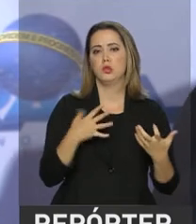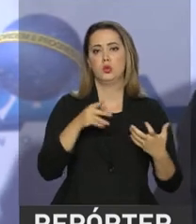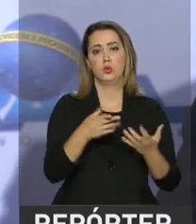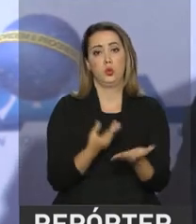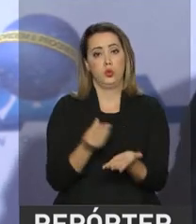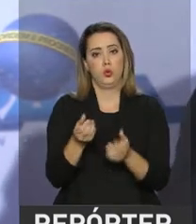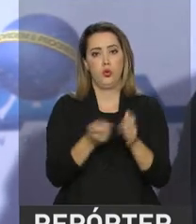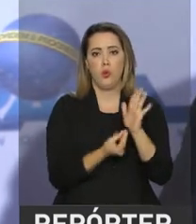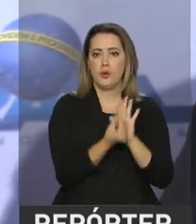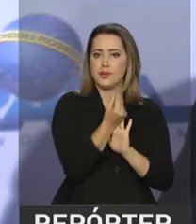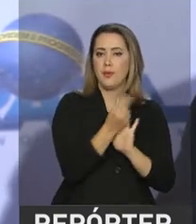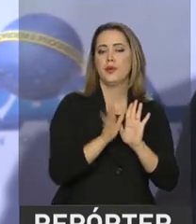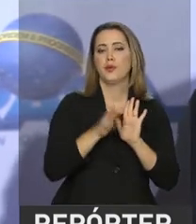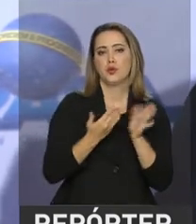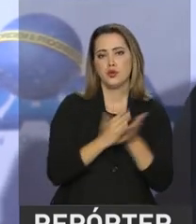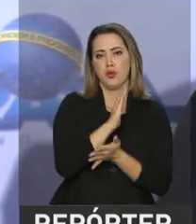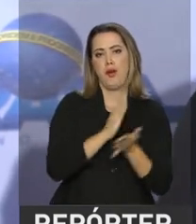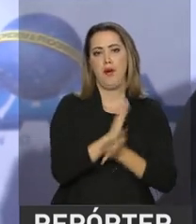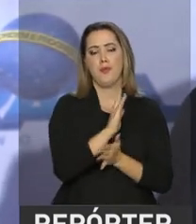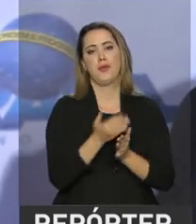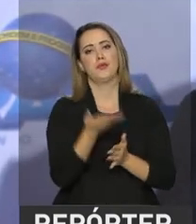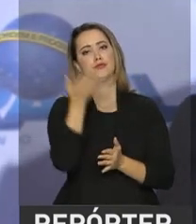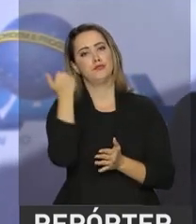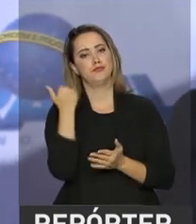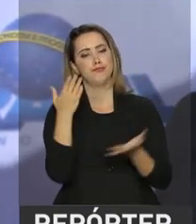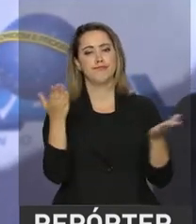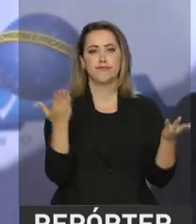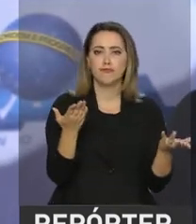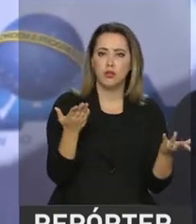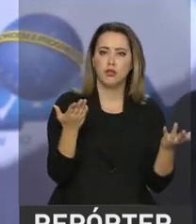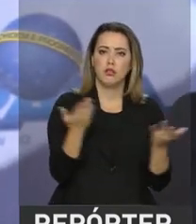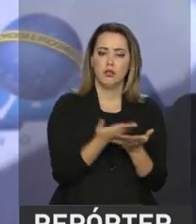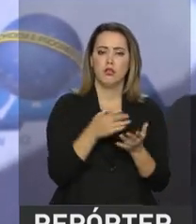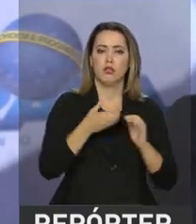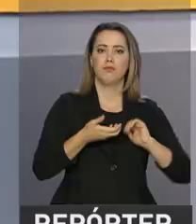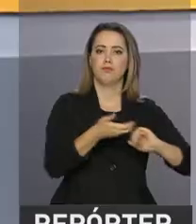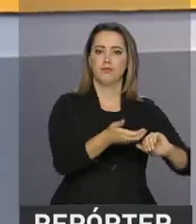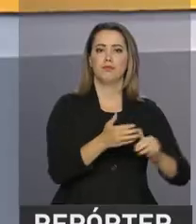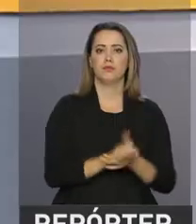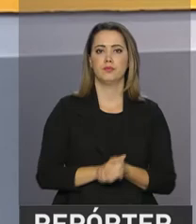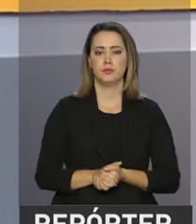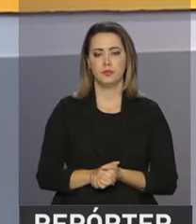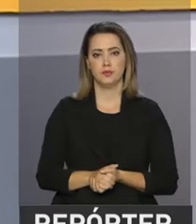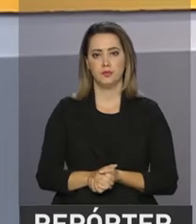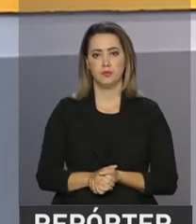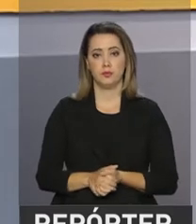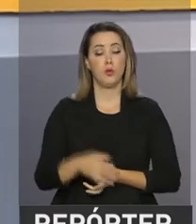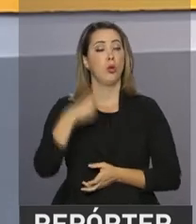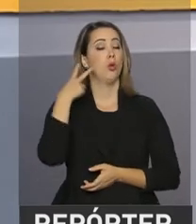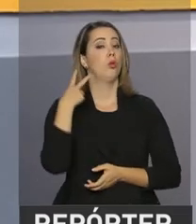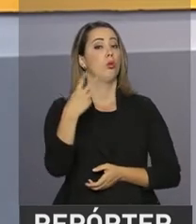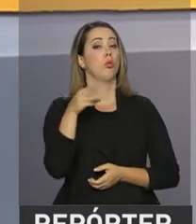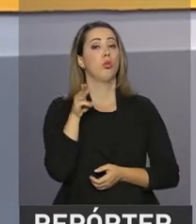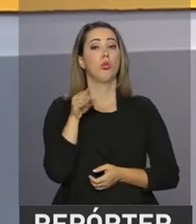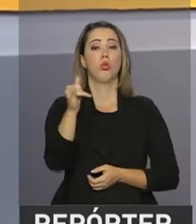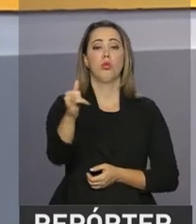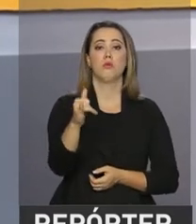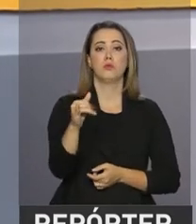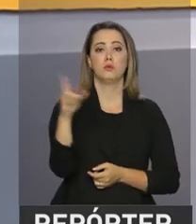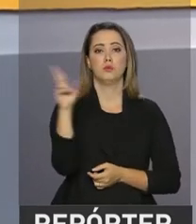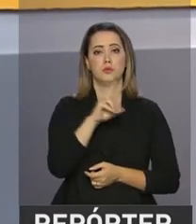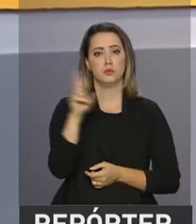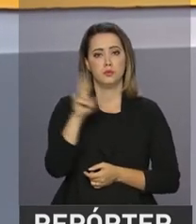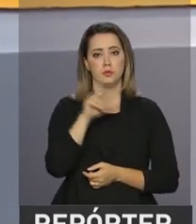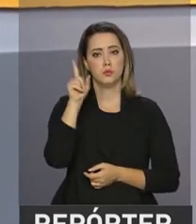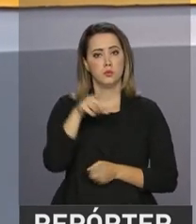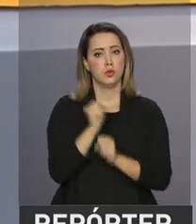previsto e aprovado desde o conceito de esporte saúde até o congresso nacional 2 bilhões e 600 milhões